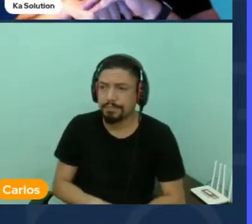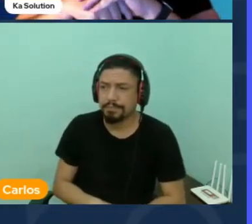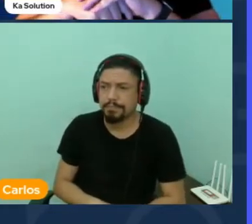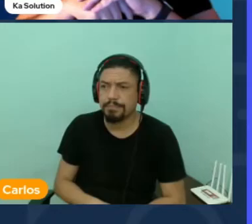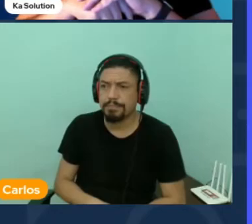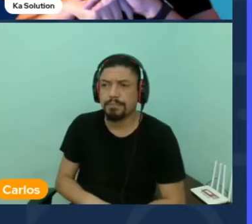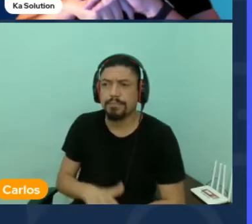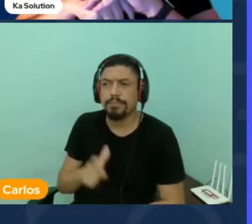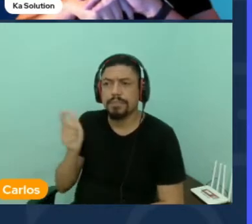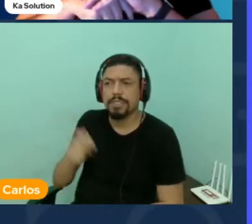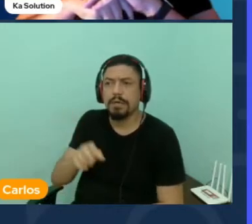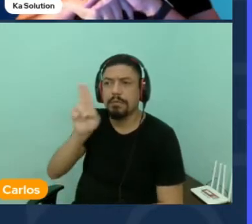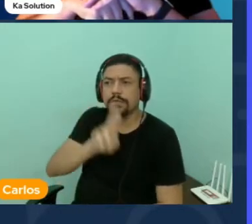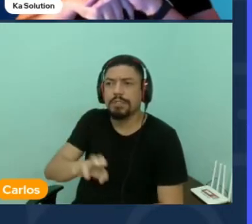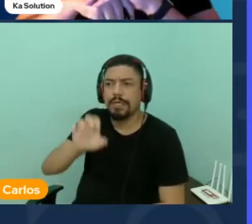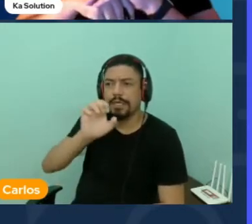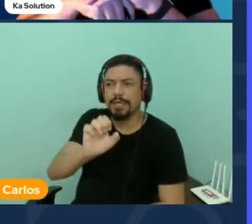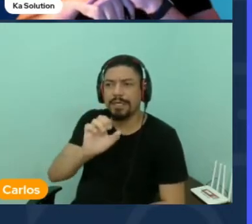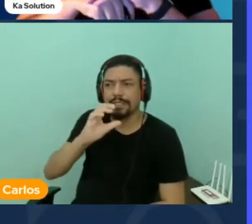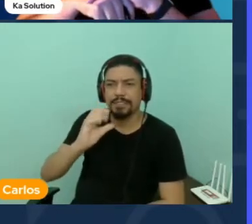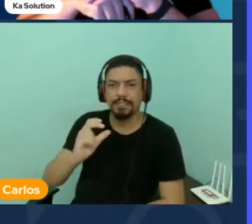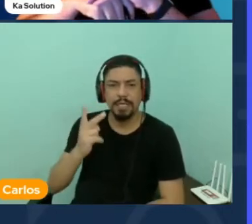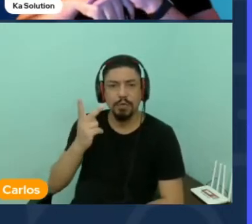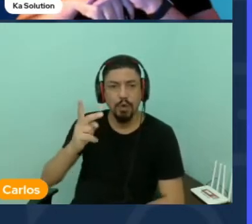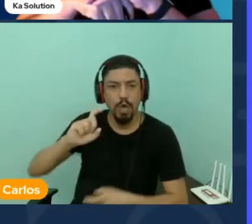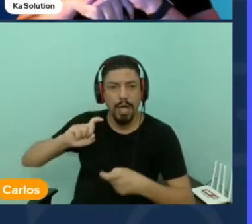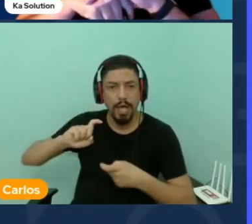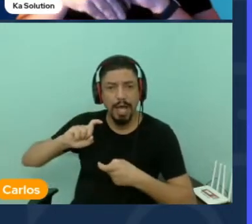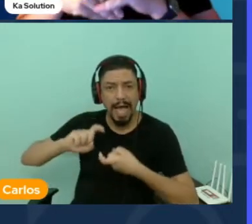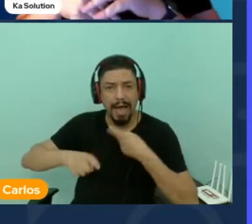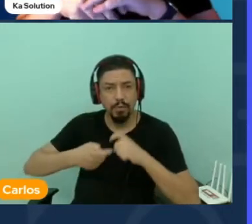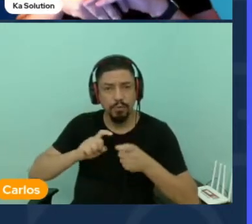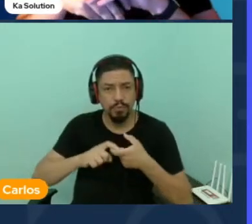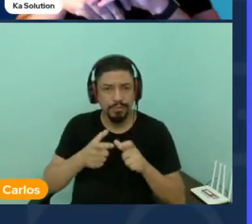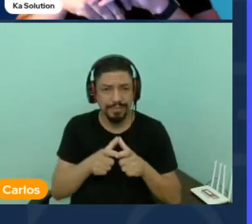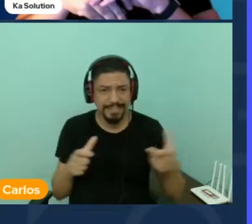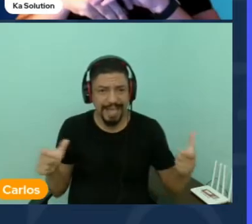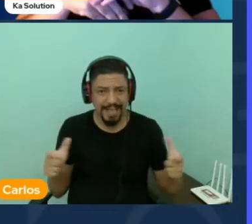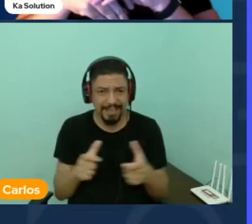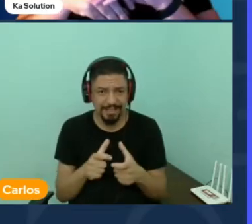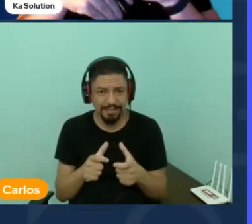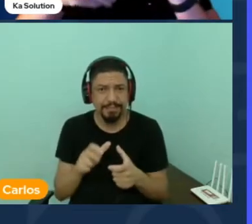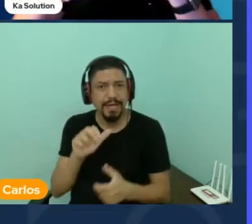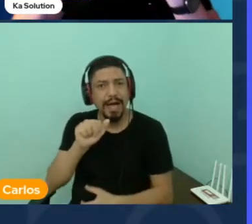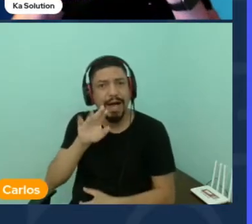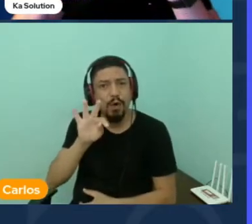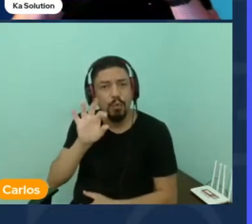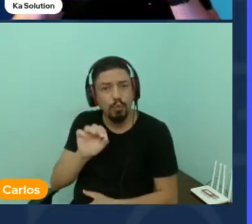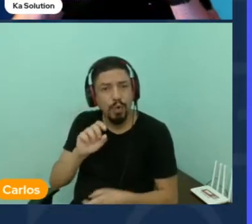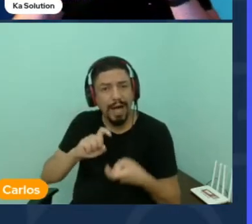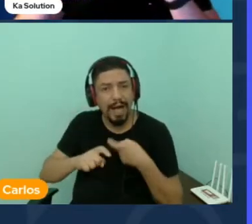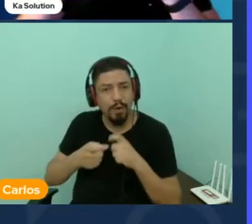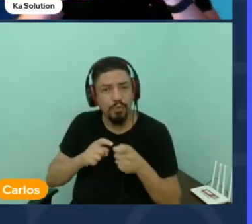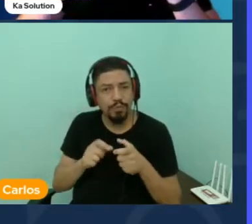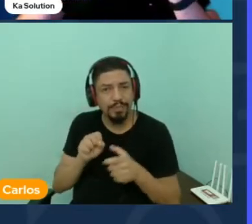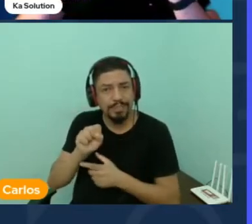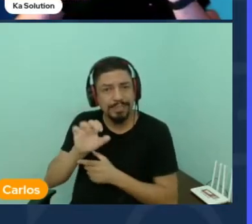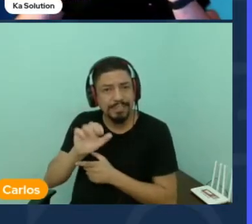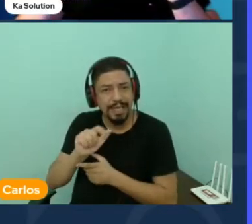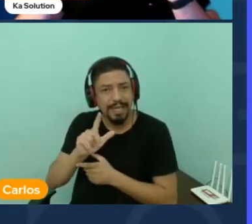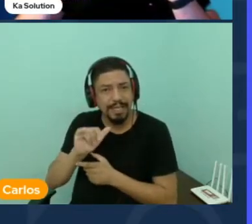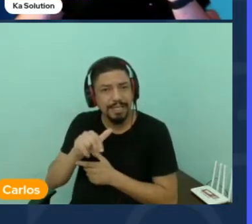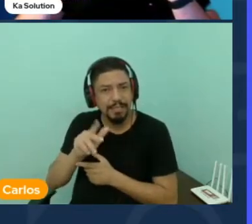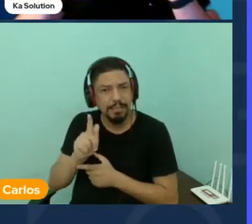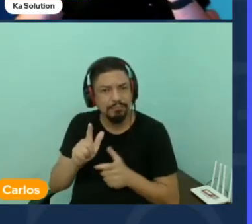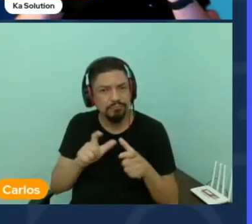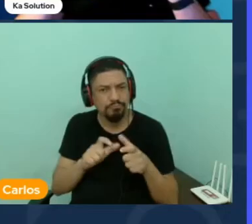utilizar o Amazon EC2 Autoscaling. O Amazon EC2 Autoscaling vai ajudar a gente com a